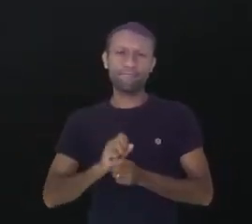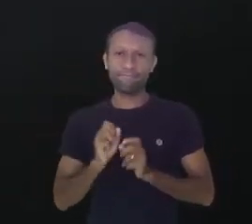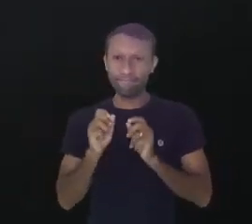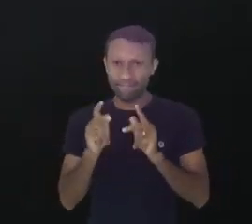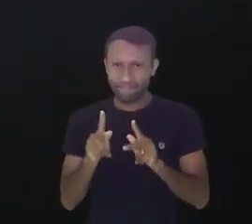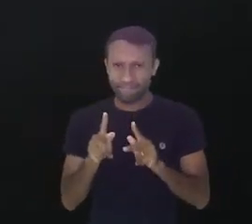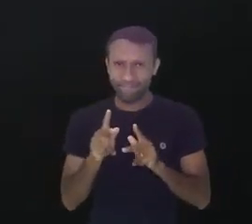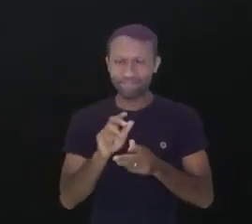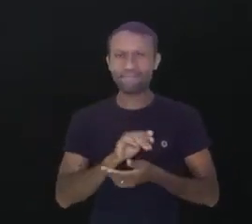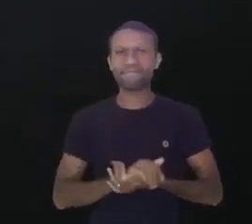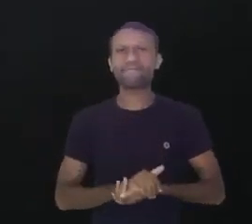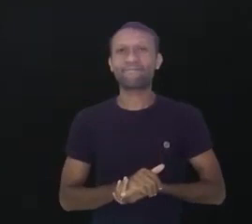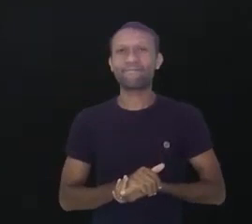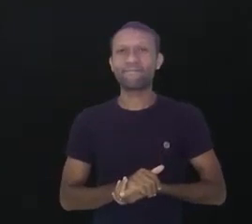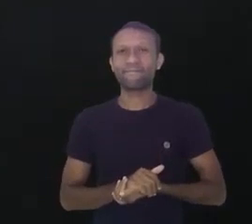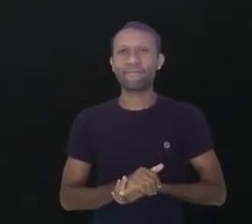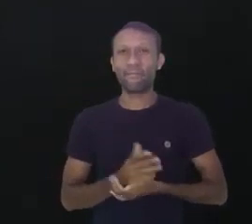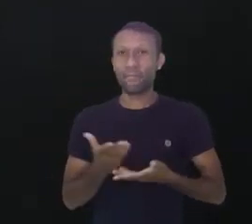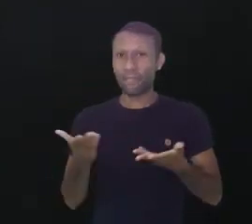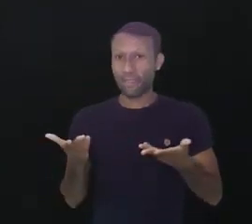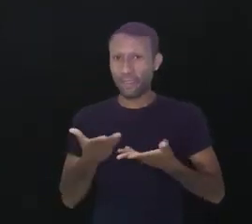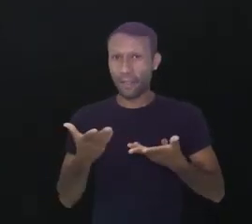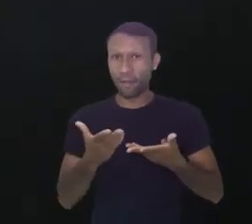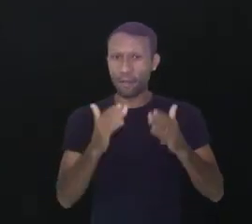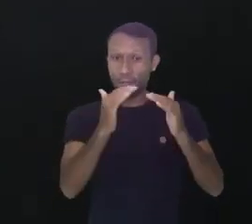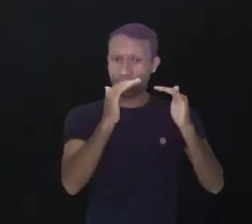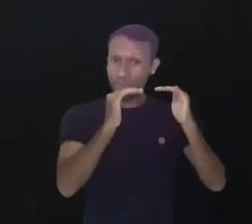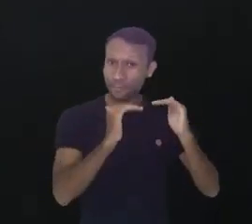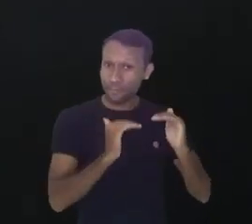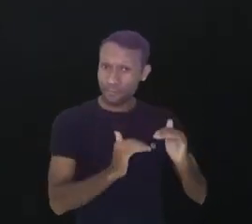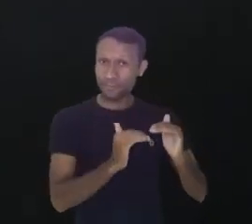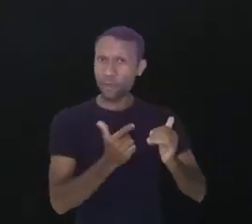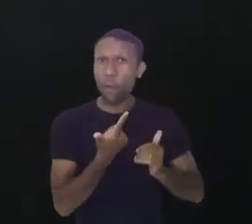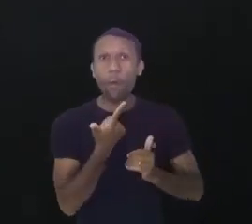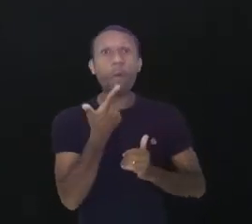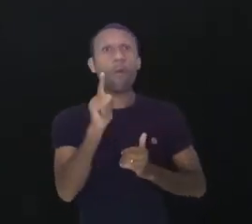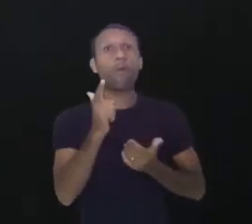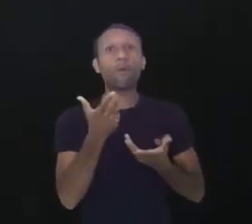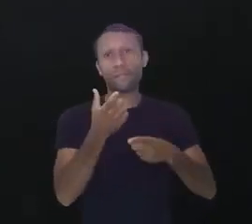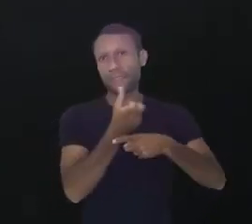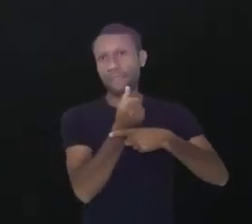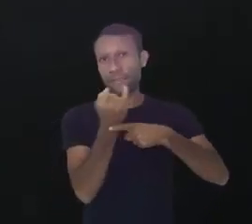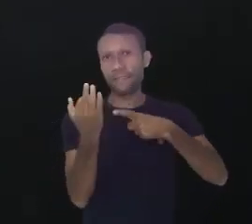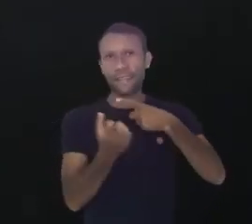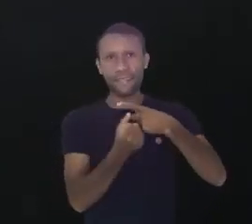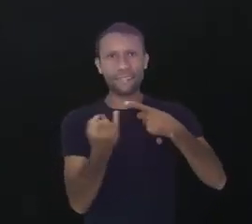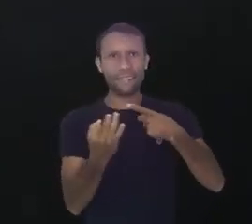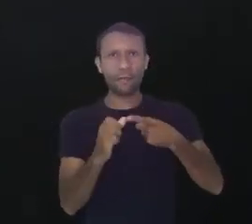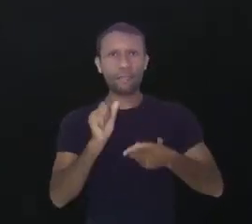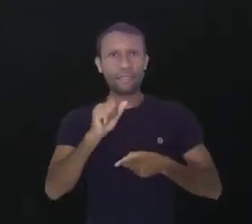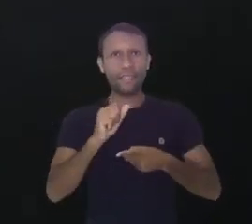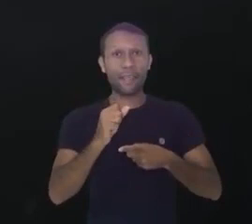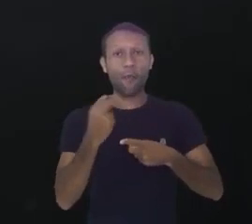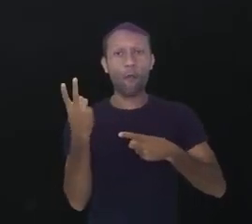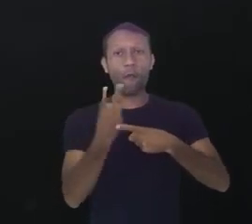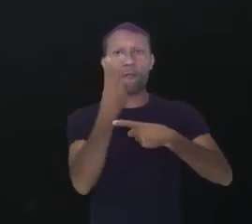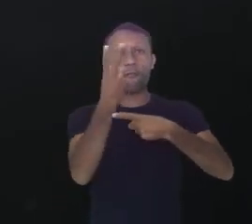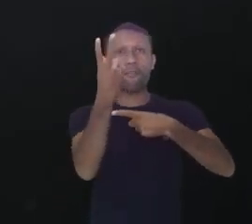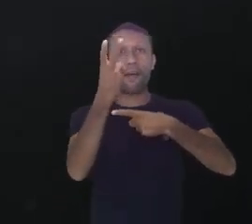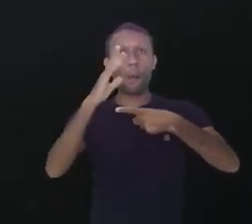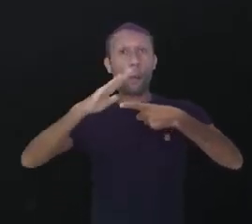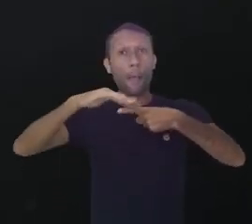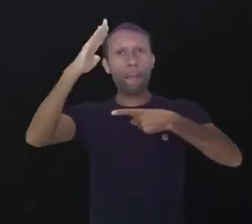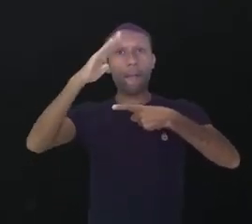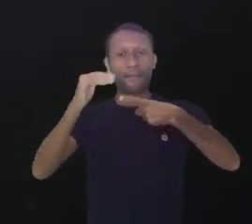0,75. Bacana? Agora, deixa eu te mostrar um outro tipo de fração quando o valor de cima ele